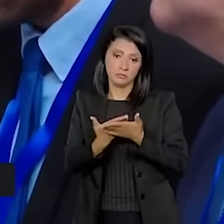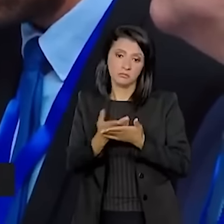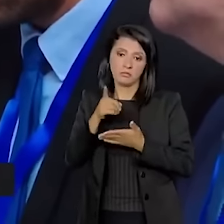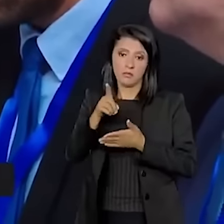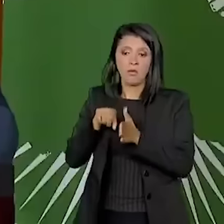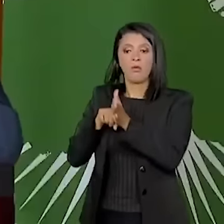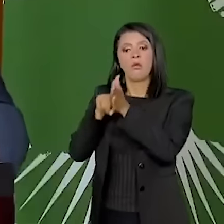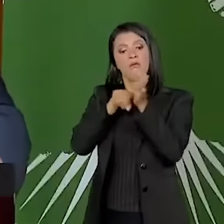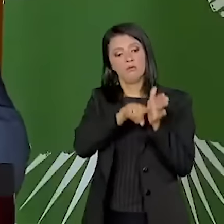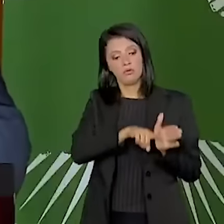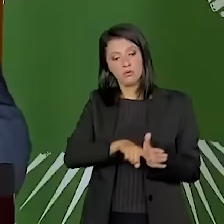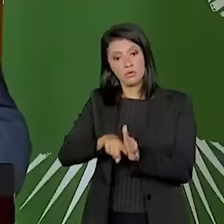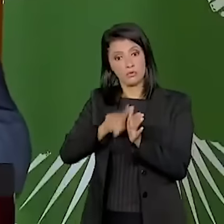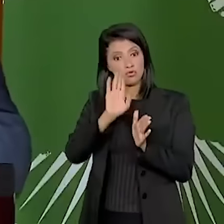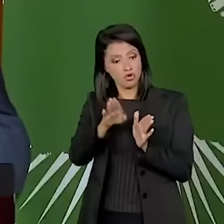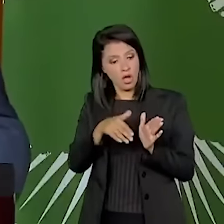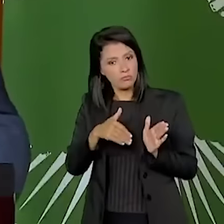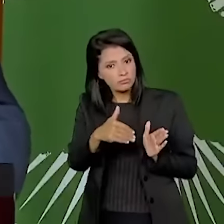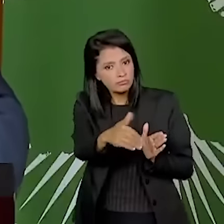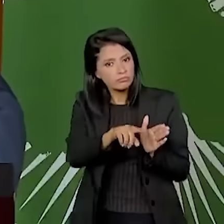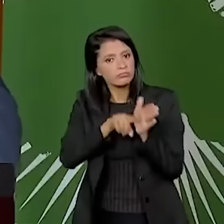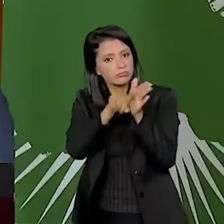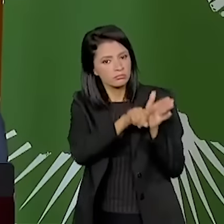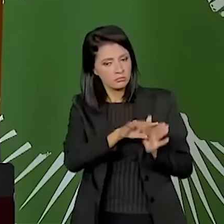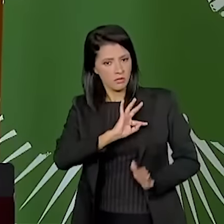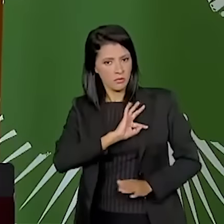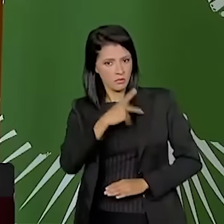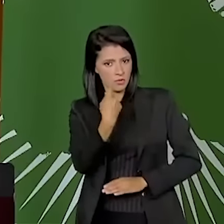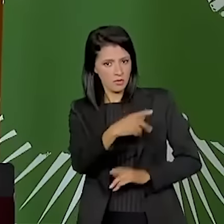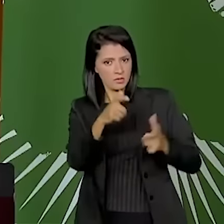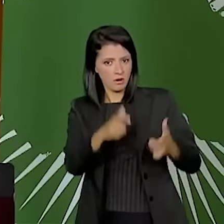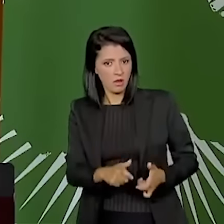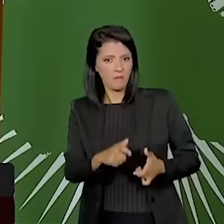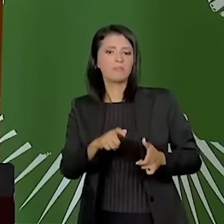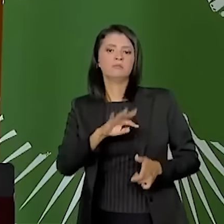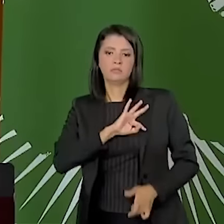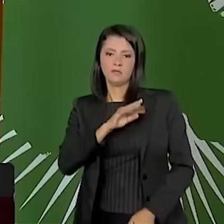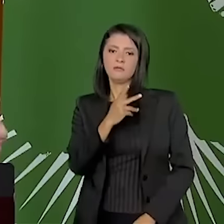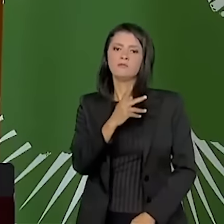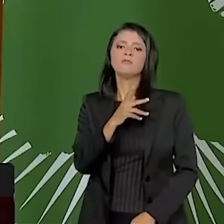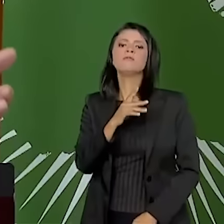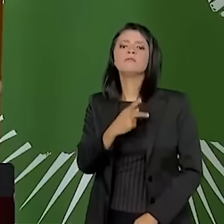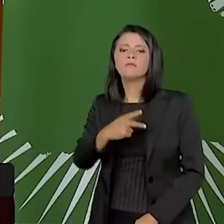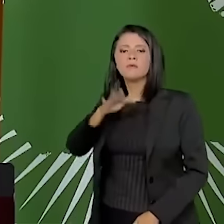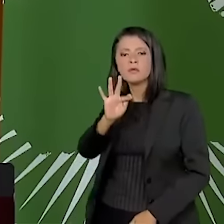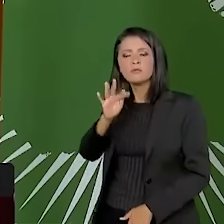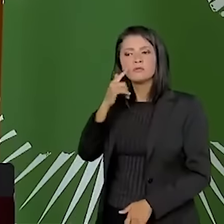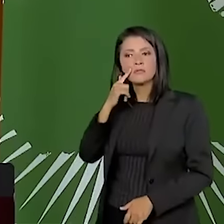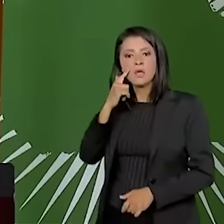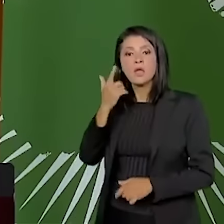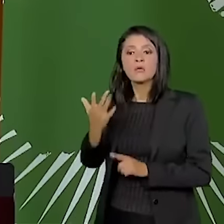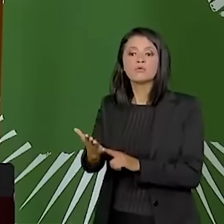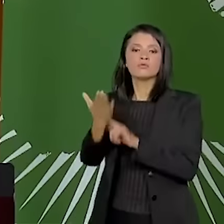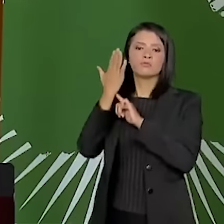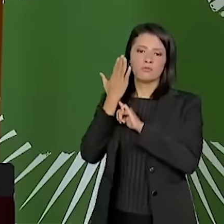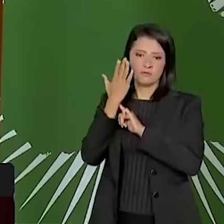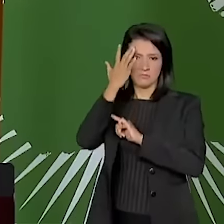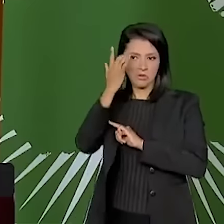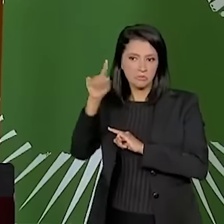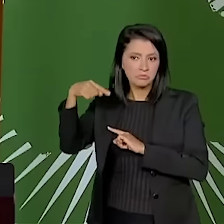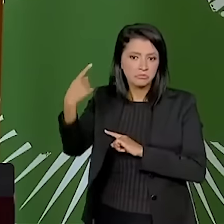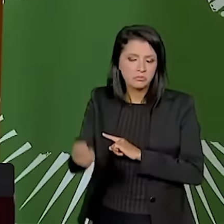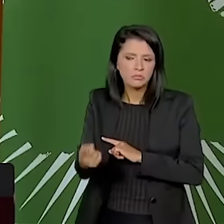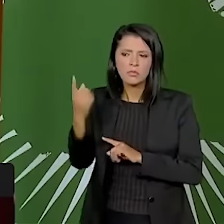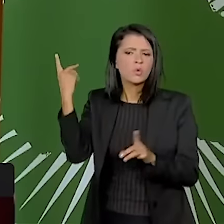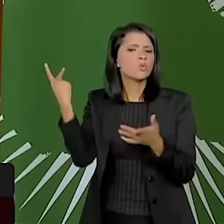uma investigação que está sendo feita pela Polícia Local, pela Polícia Federal, nos indique amanhã ou depois da manhã o que aconteceu